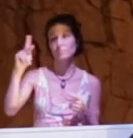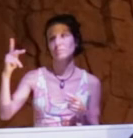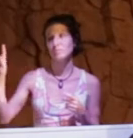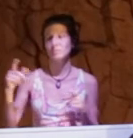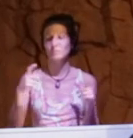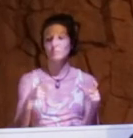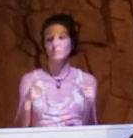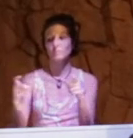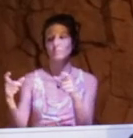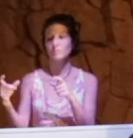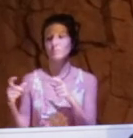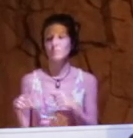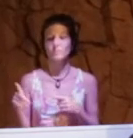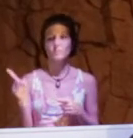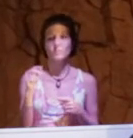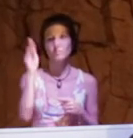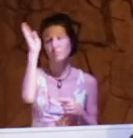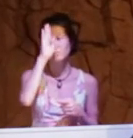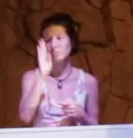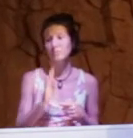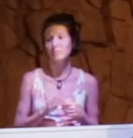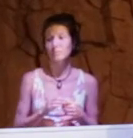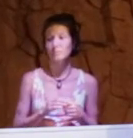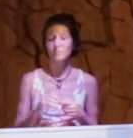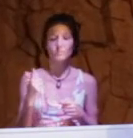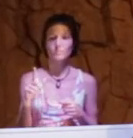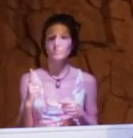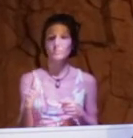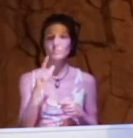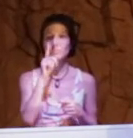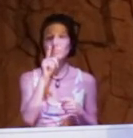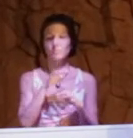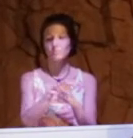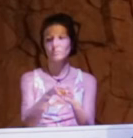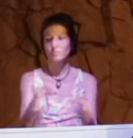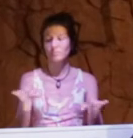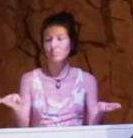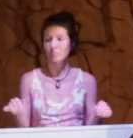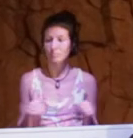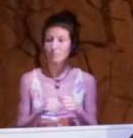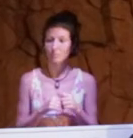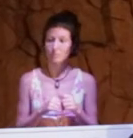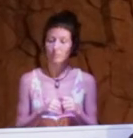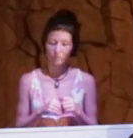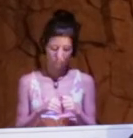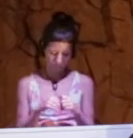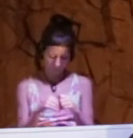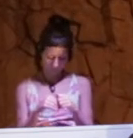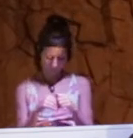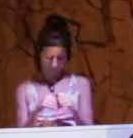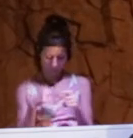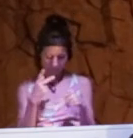e algumas muçulmanas, que não têm um mar. Então, o Mar de Manu, o Manu, aqui só apresentando, não